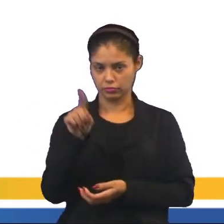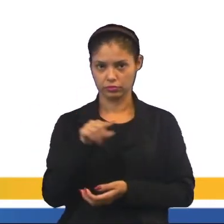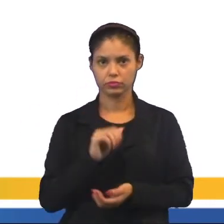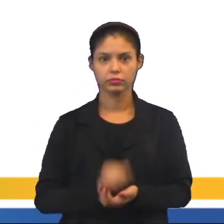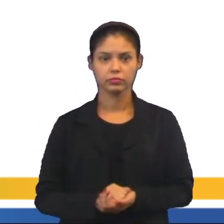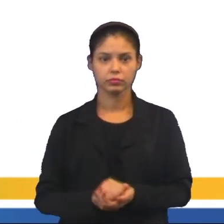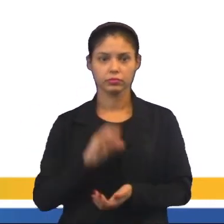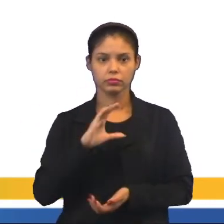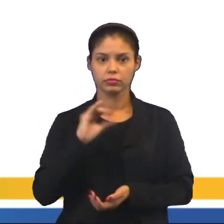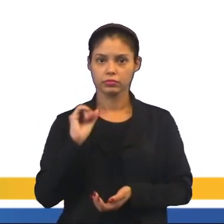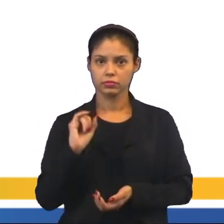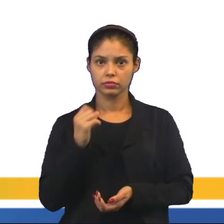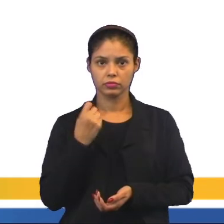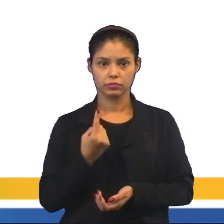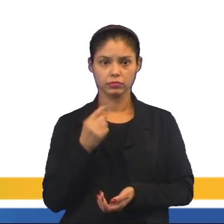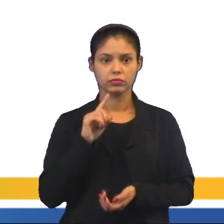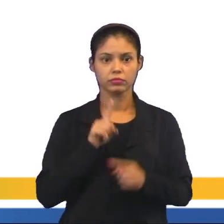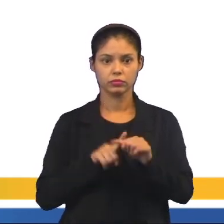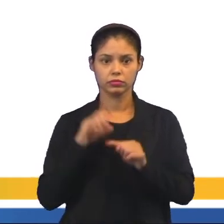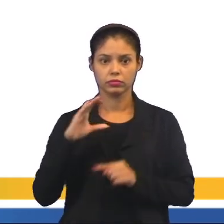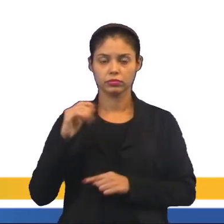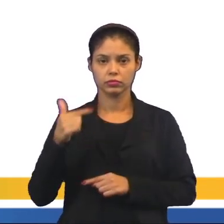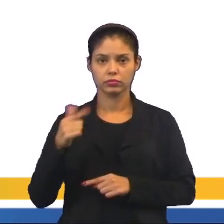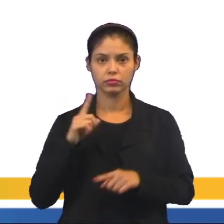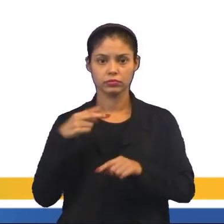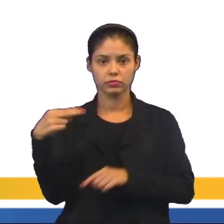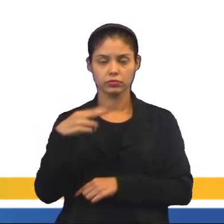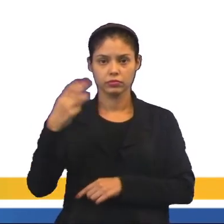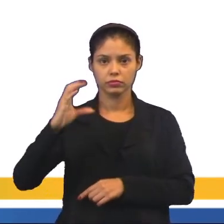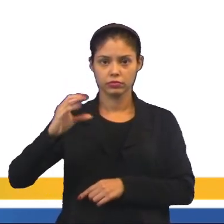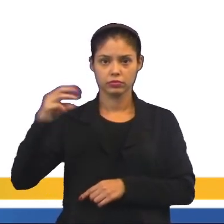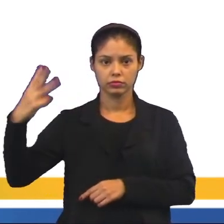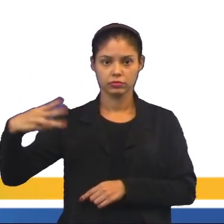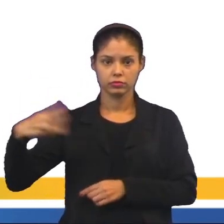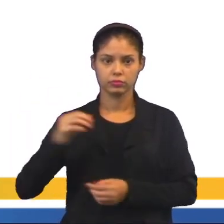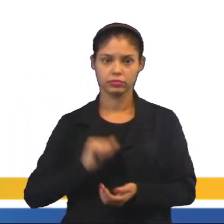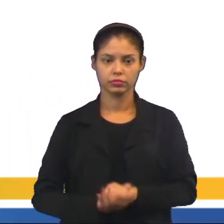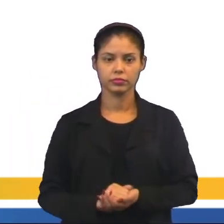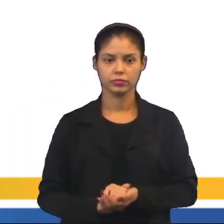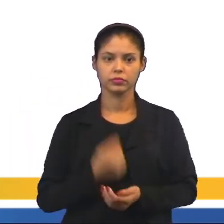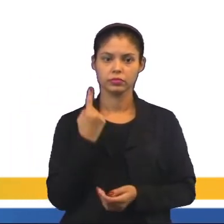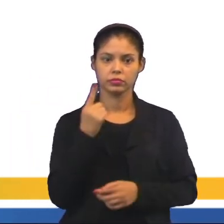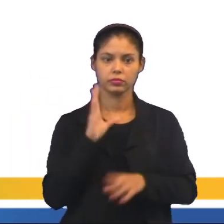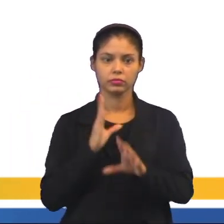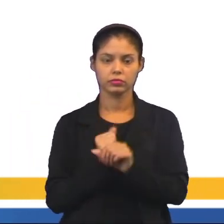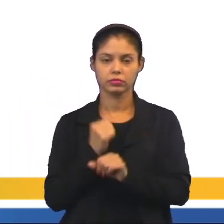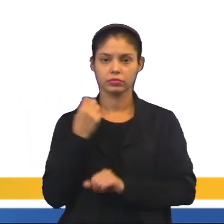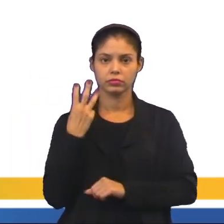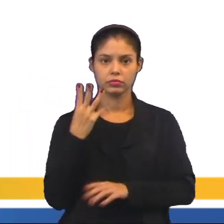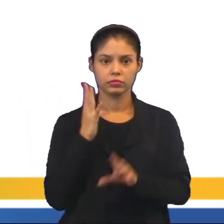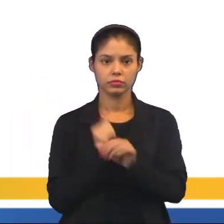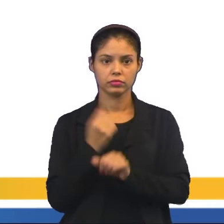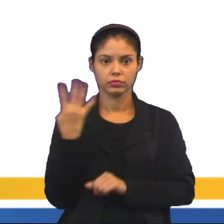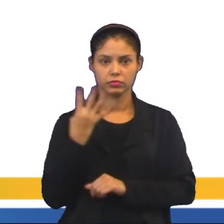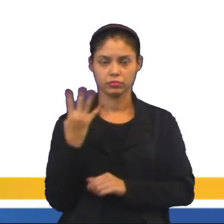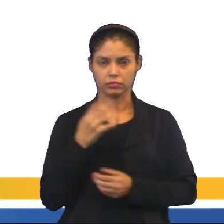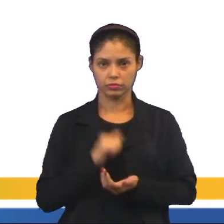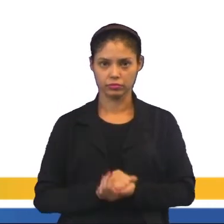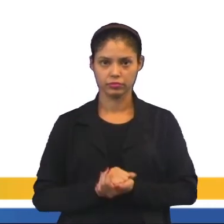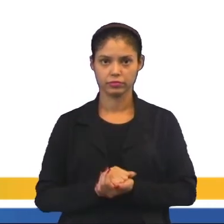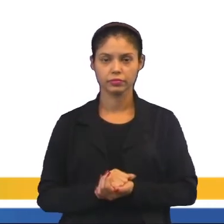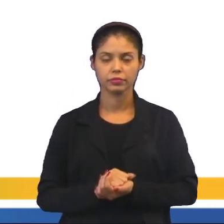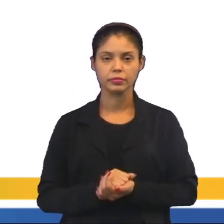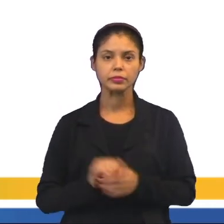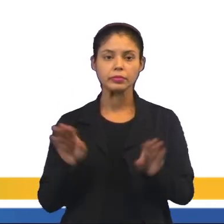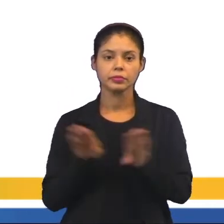que o meu C1 mais C2 é igual a C3. É como se eu somasse 1 mais 3 igual a 4. 2